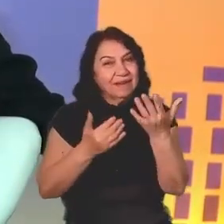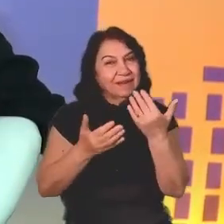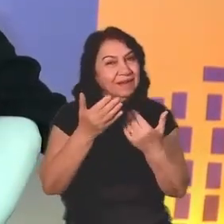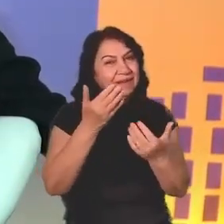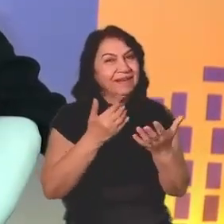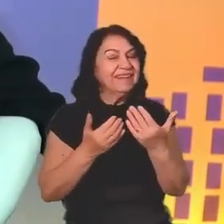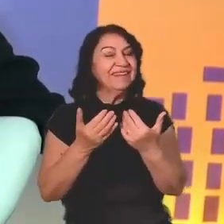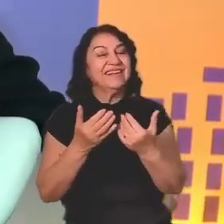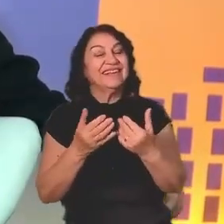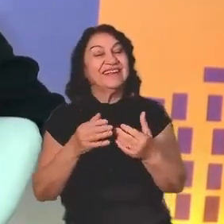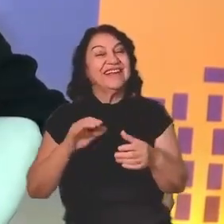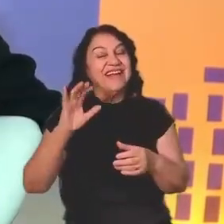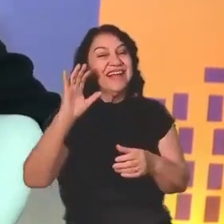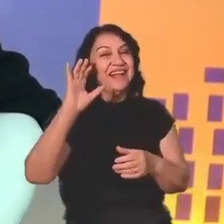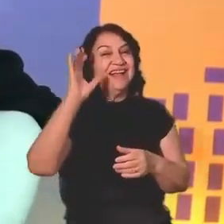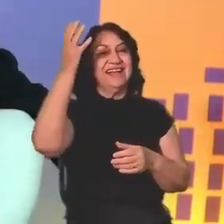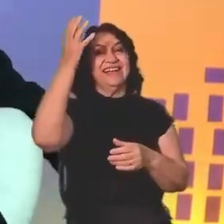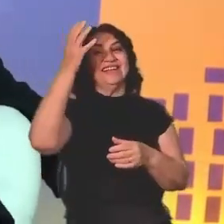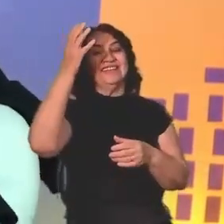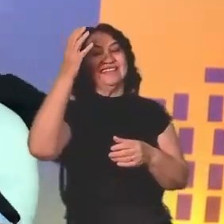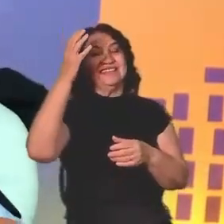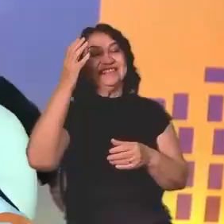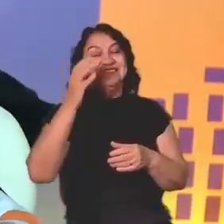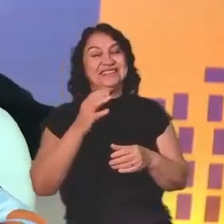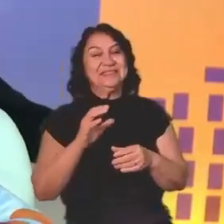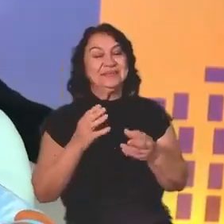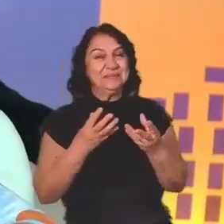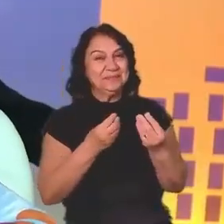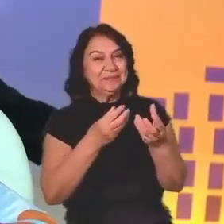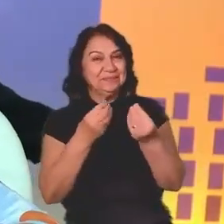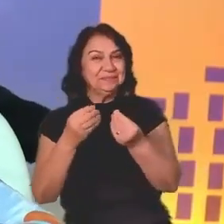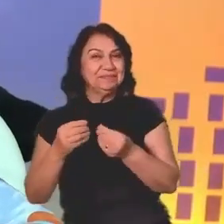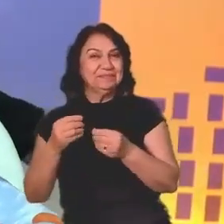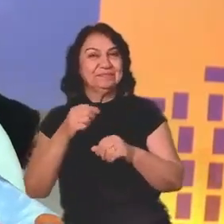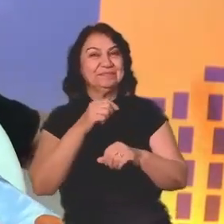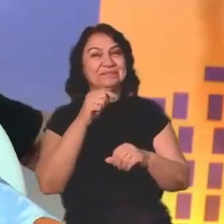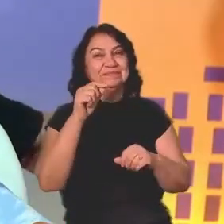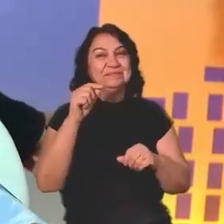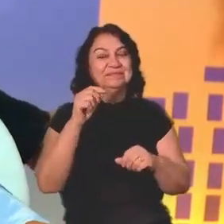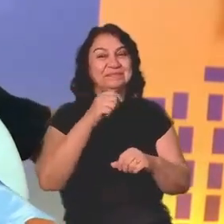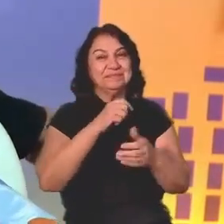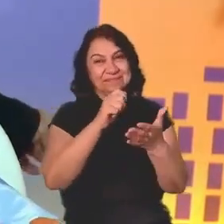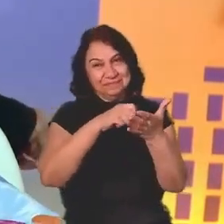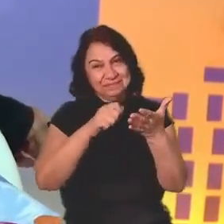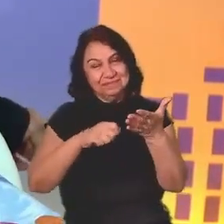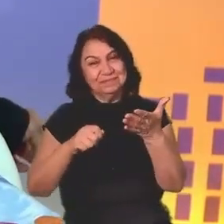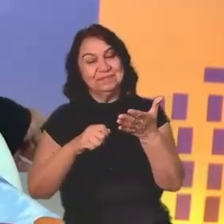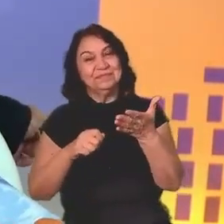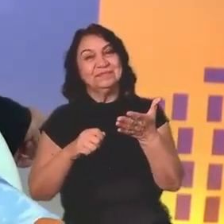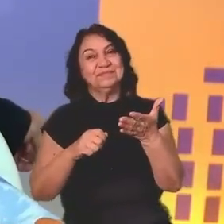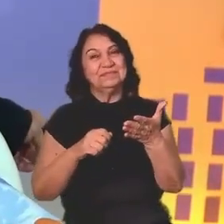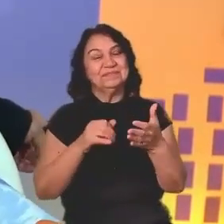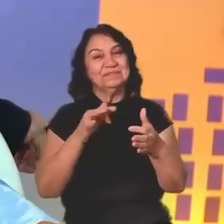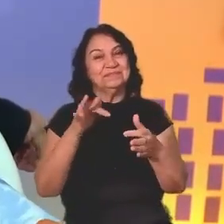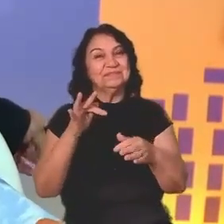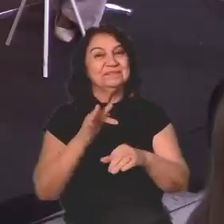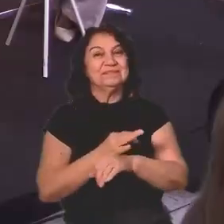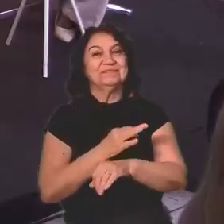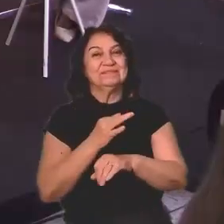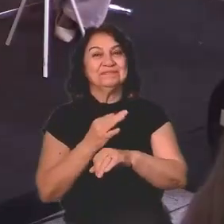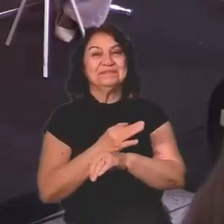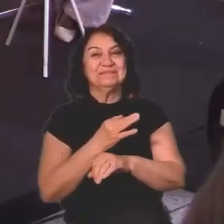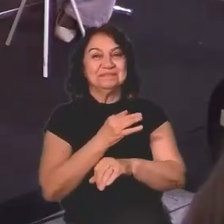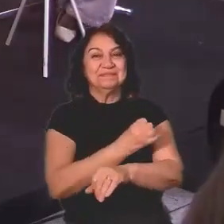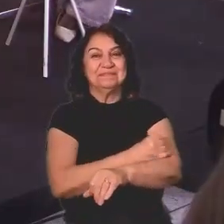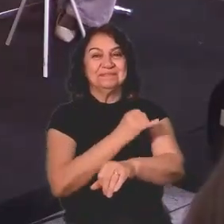escritoras no FLID Tavira, e para esse mundão afora aí, se Deus quiser. Dona Rosinha me fez lembrar